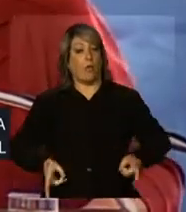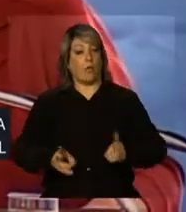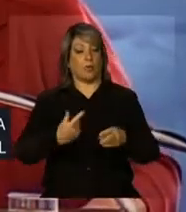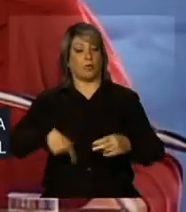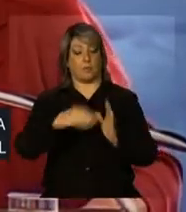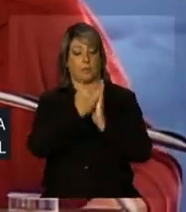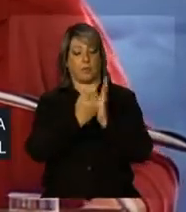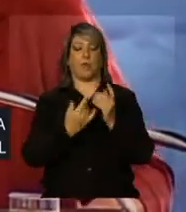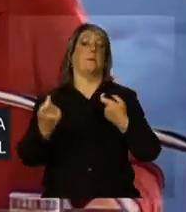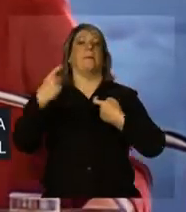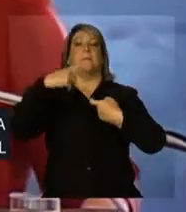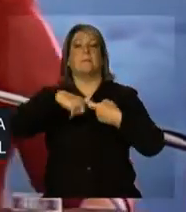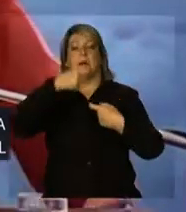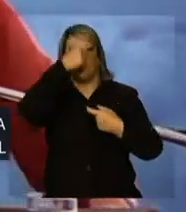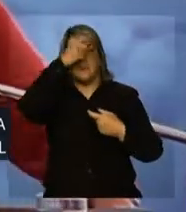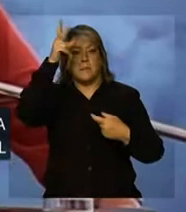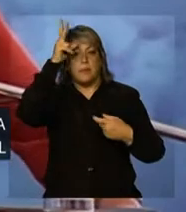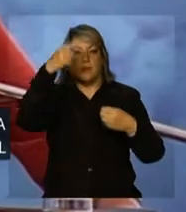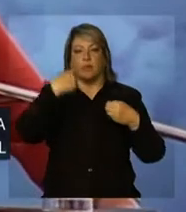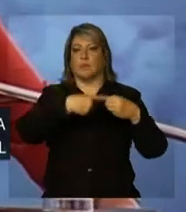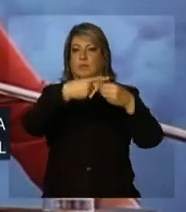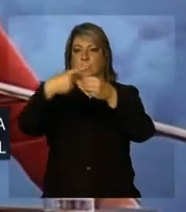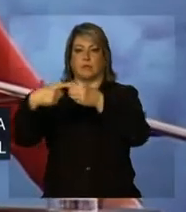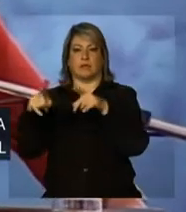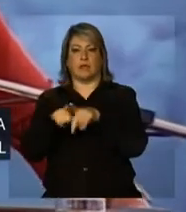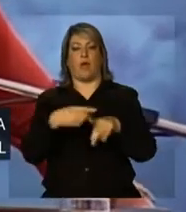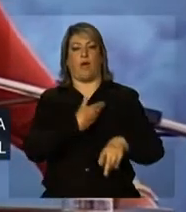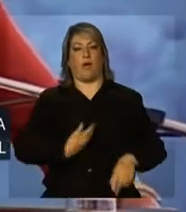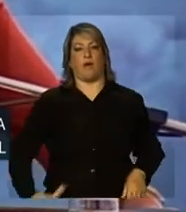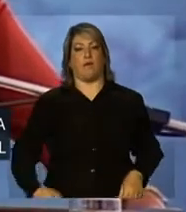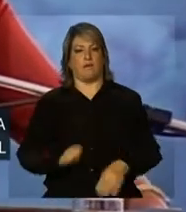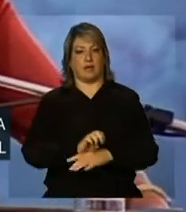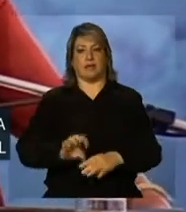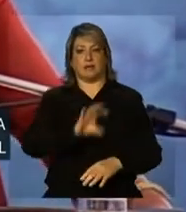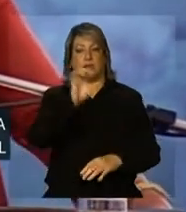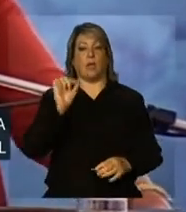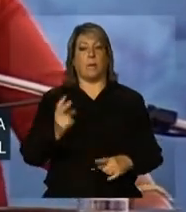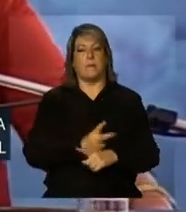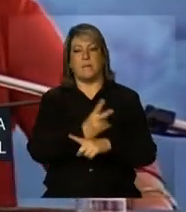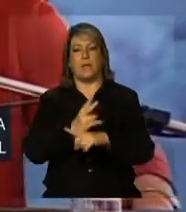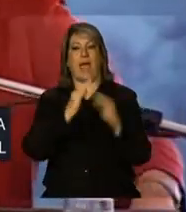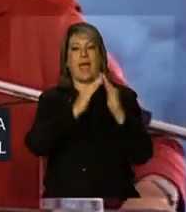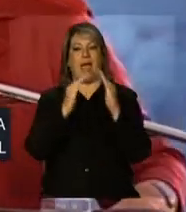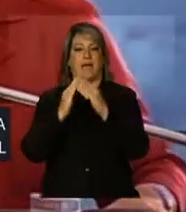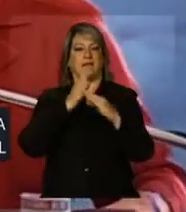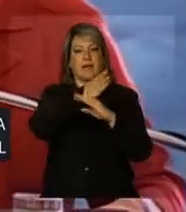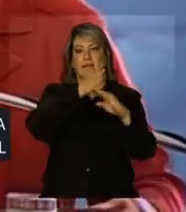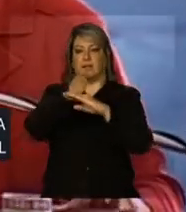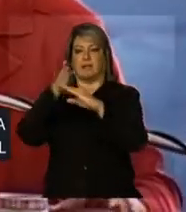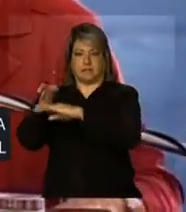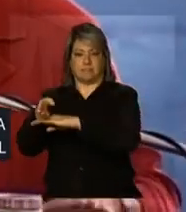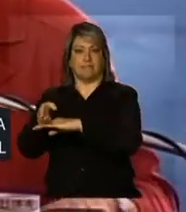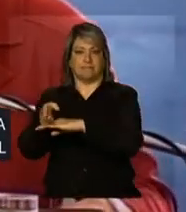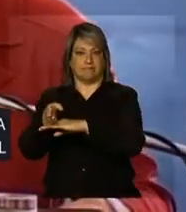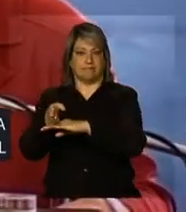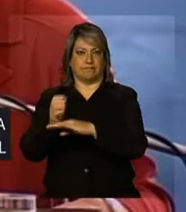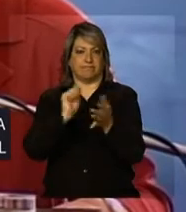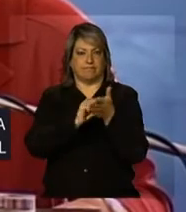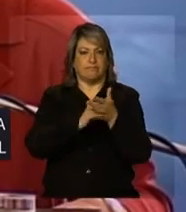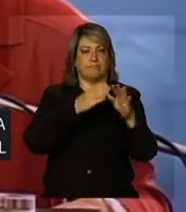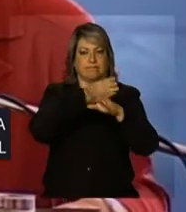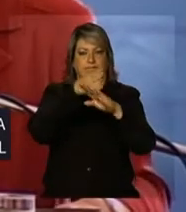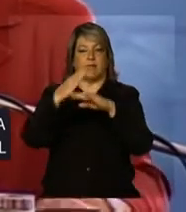em parceria com as prefeituras e o governo do estado da busca ativa essas pessoas são fundamentais